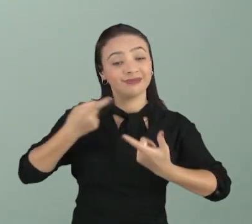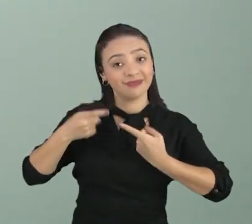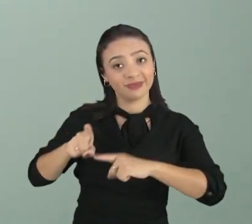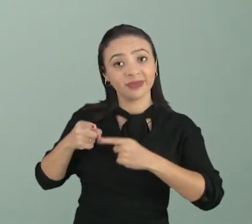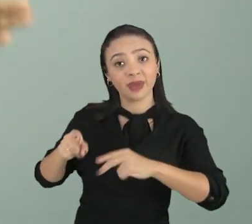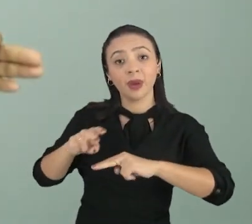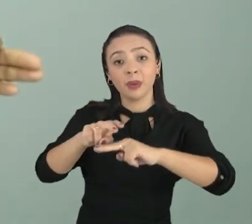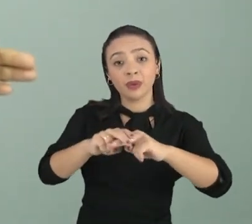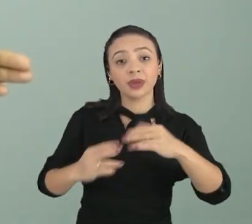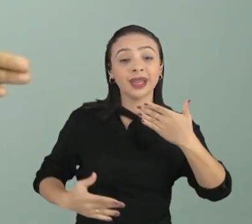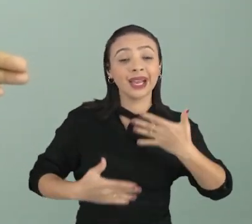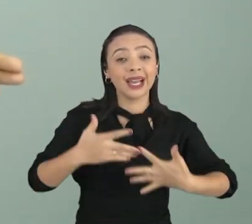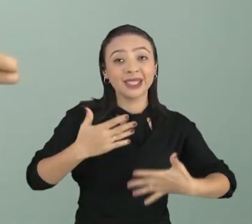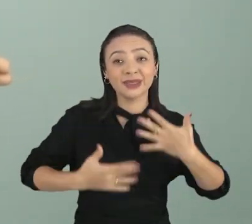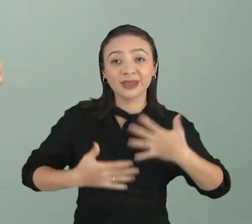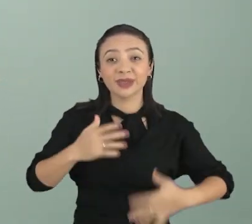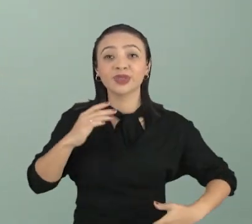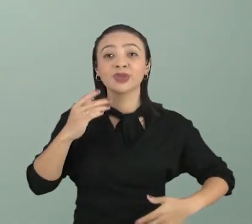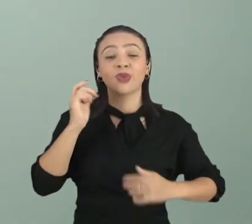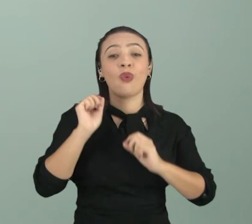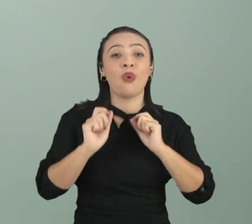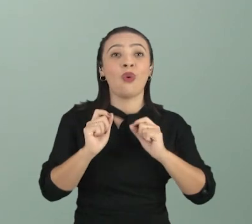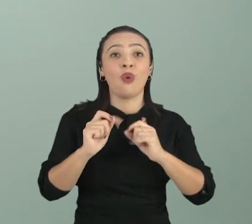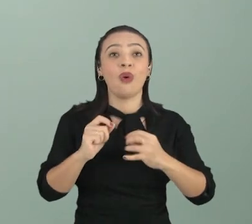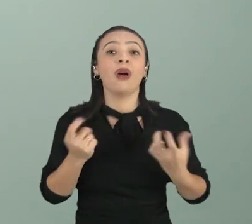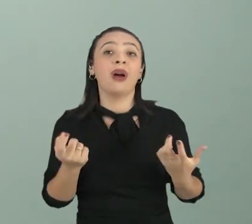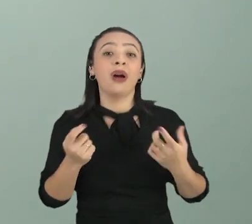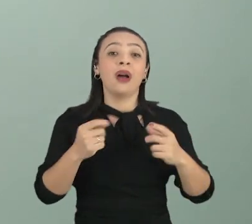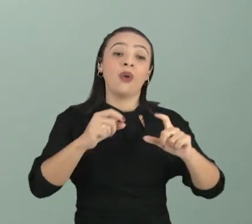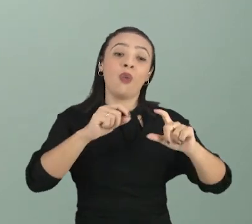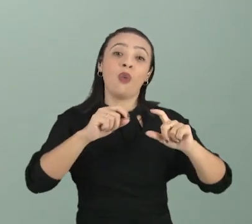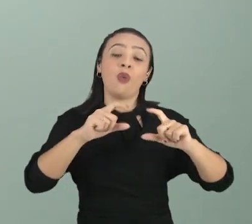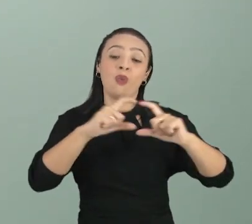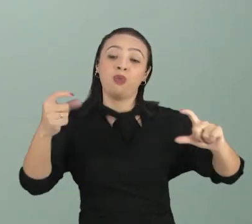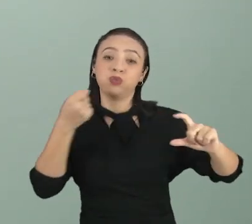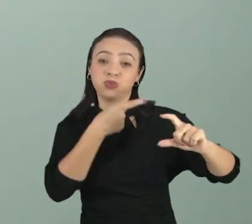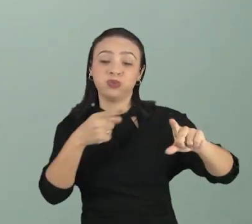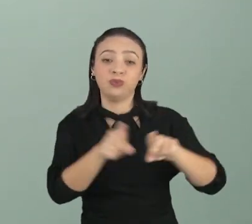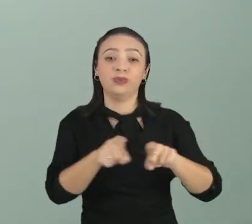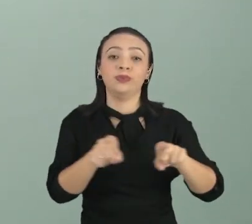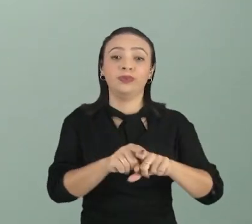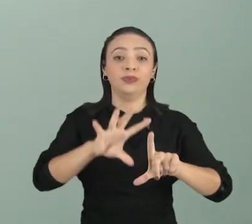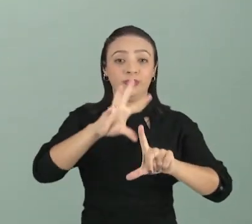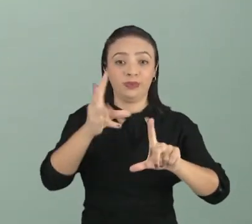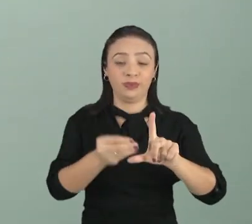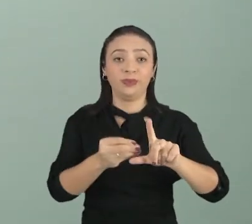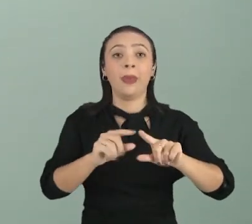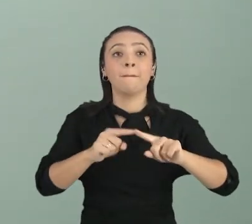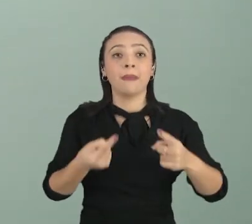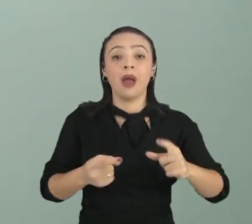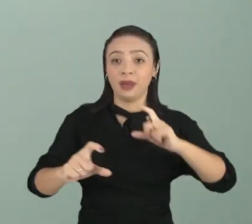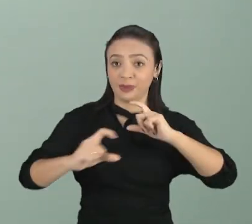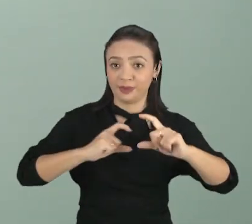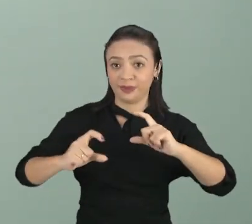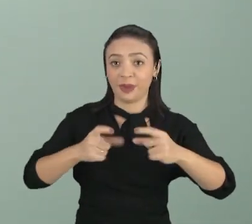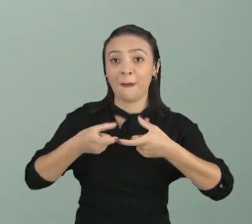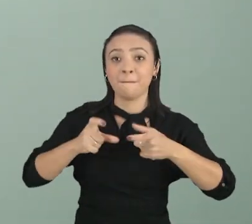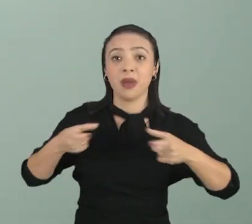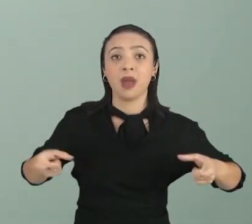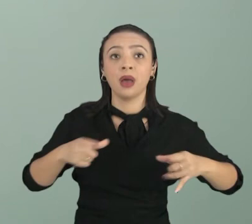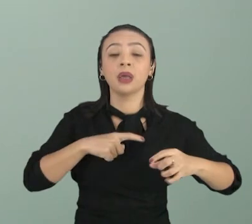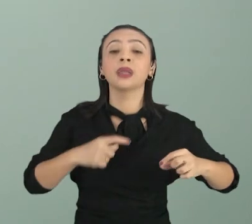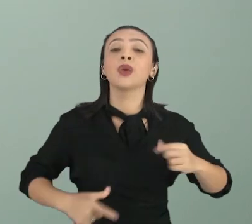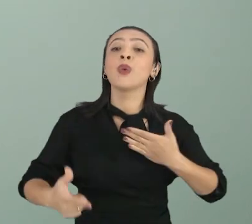pessoas confundem muito também com a charge com o cartoon. A tirinha, gente, a maior parte delas, né, tem o objetivo